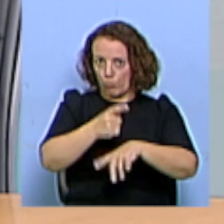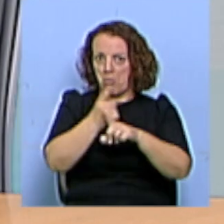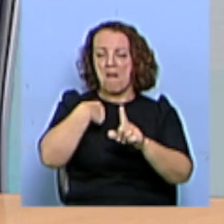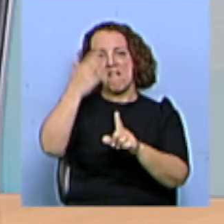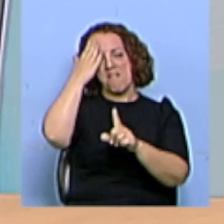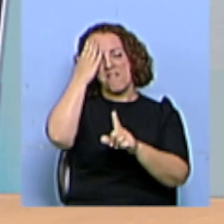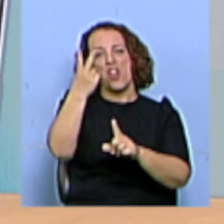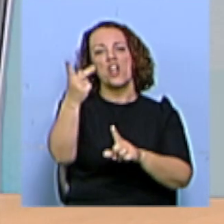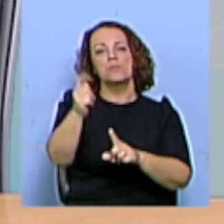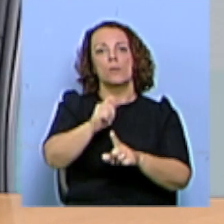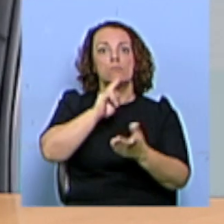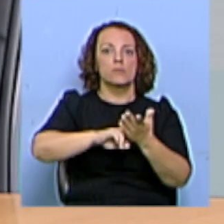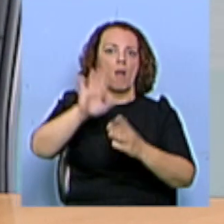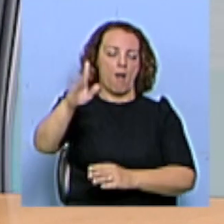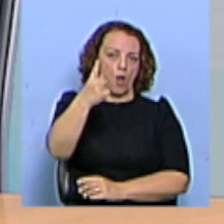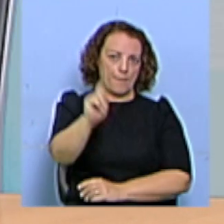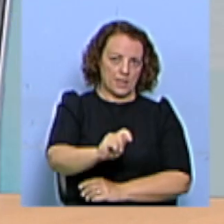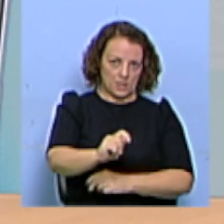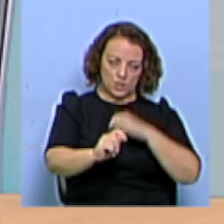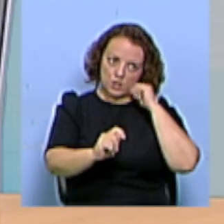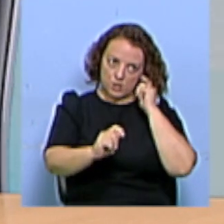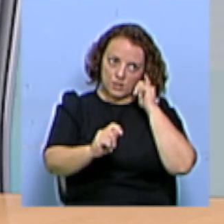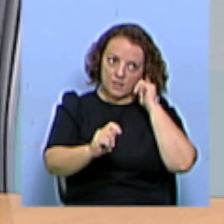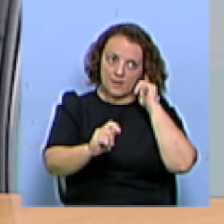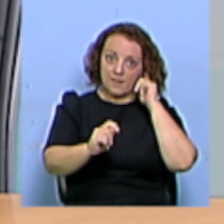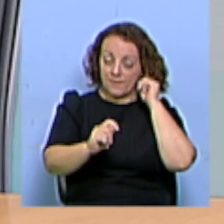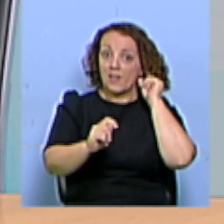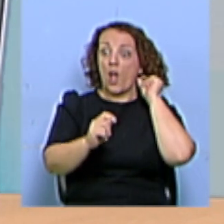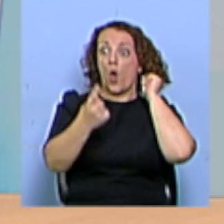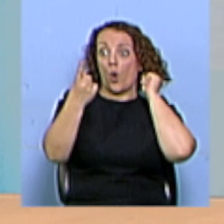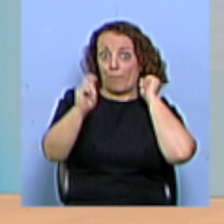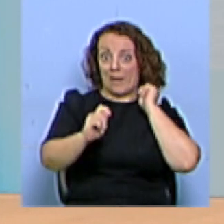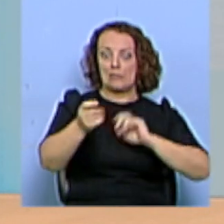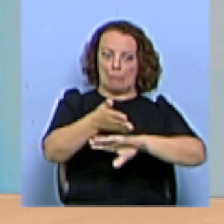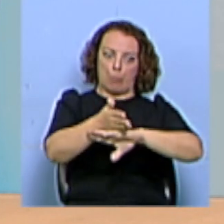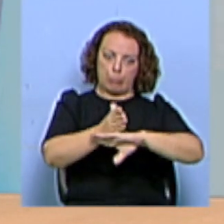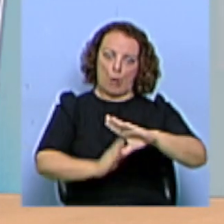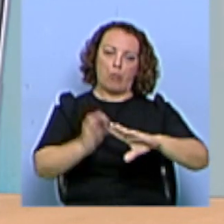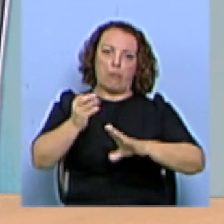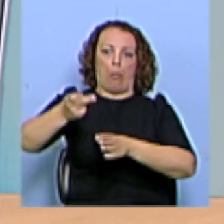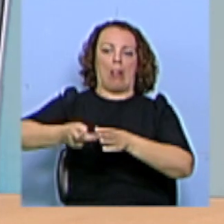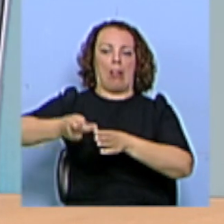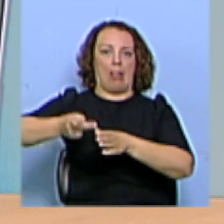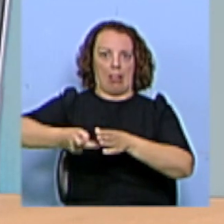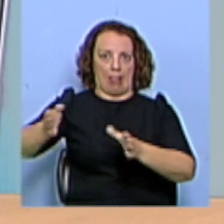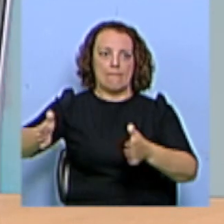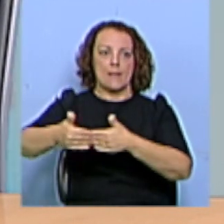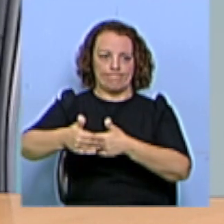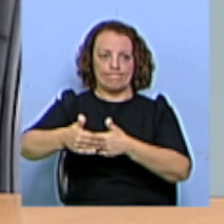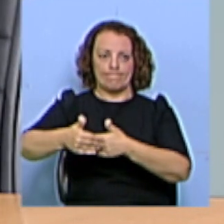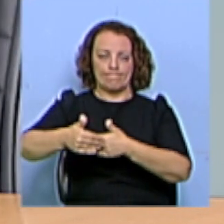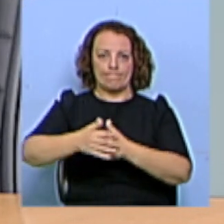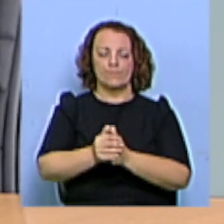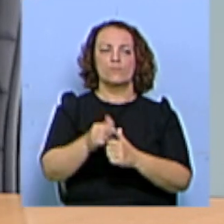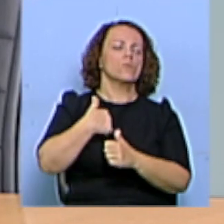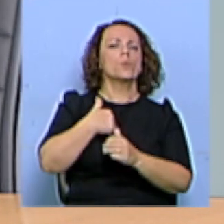meses e só consegui estar 1 mês. E parte desse mês já confinado, não é? Estou a preparar um